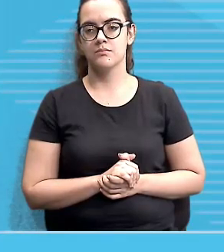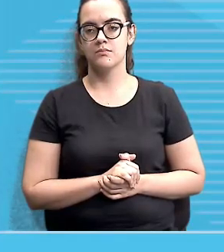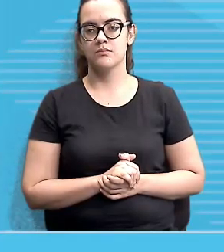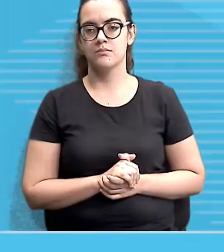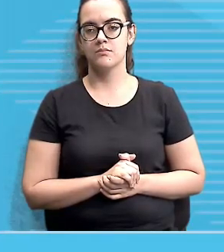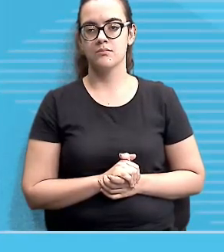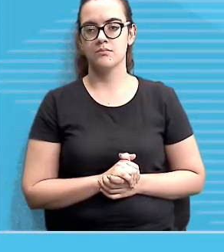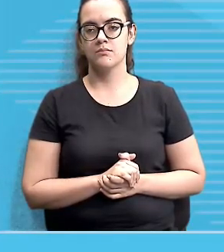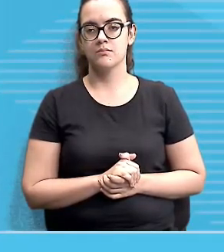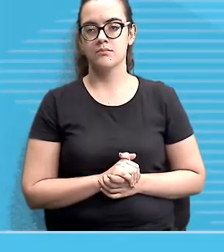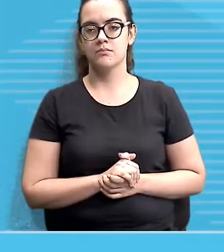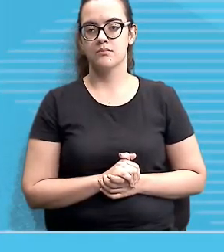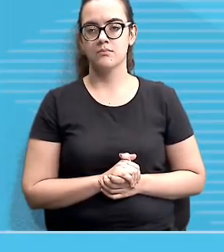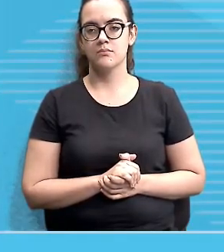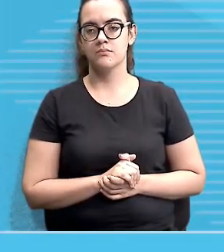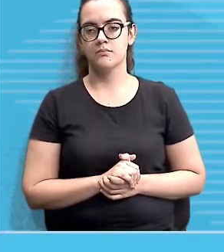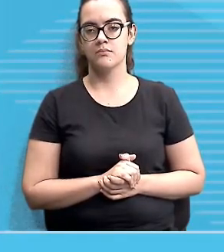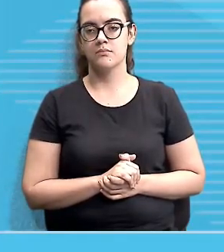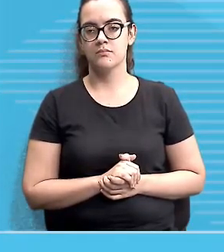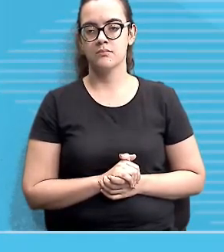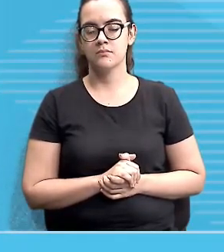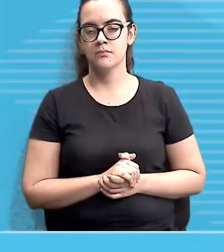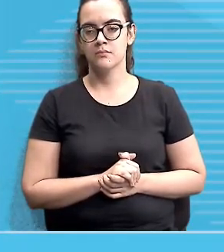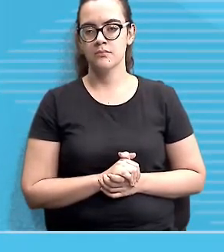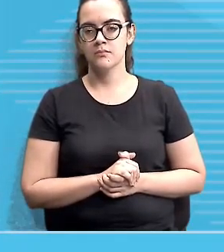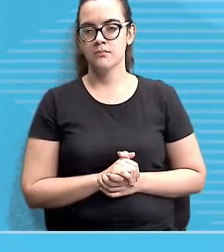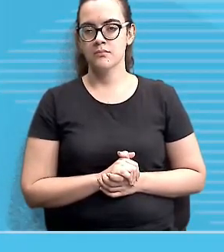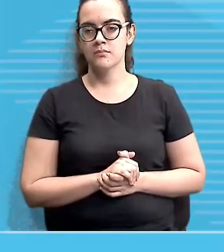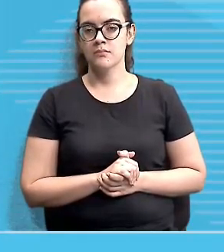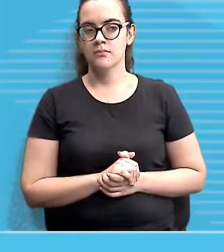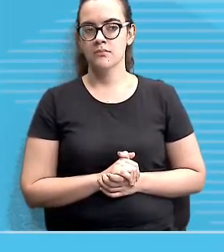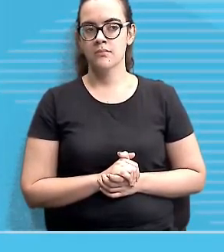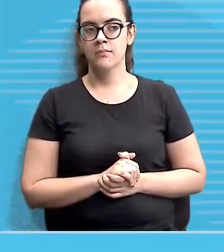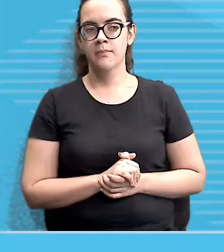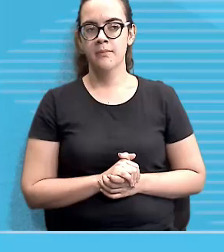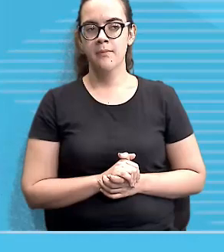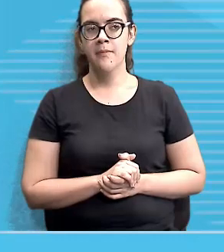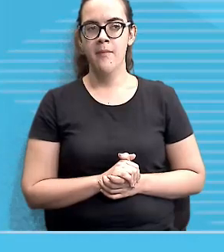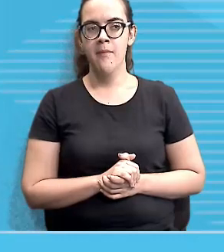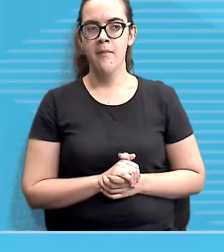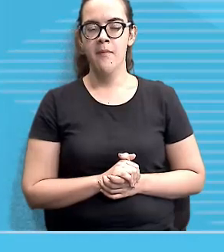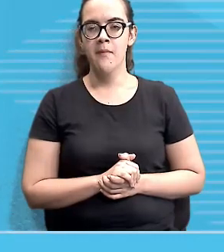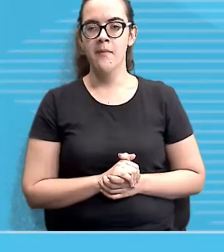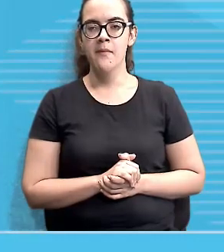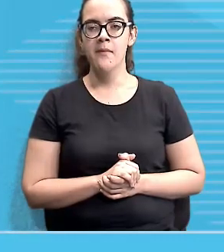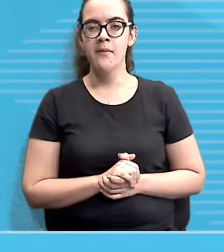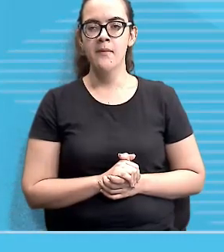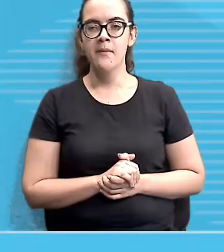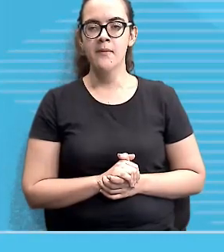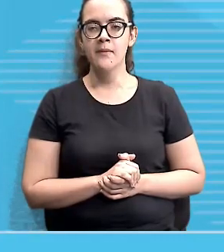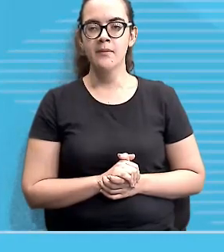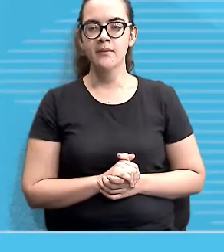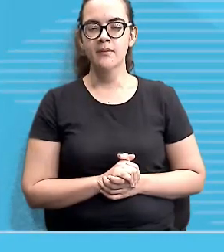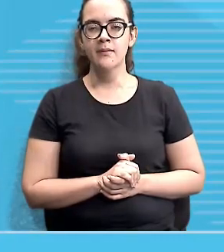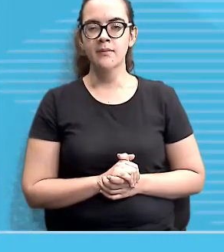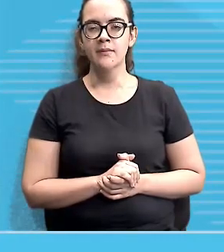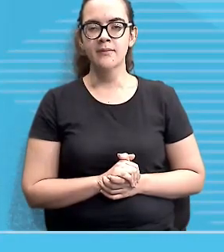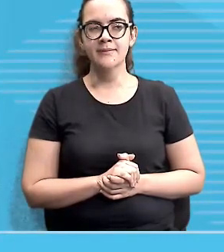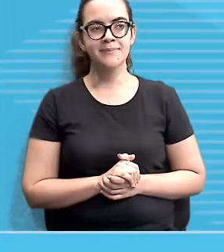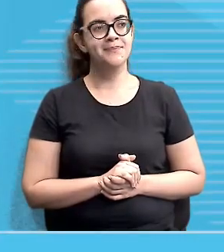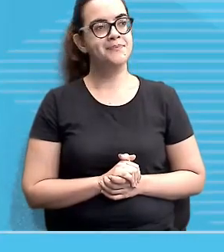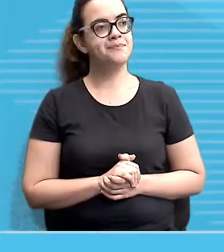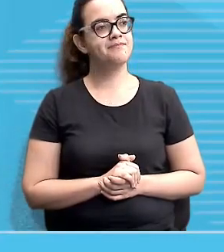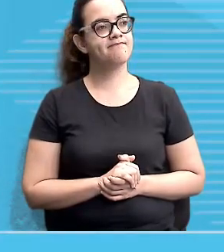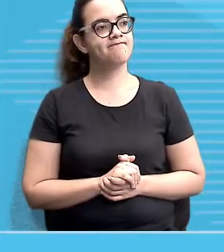a caloria o graus celsius e a pontinha essa capacidade